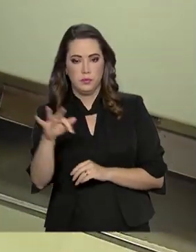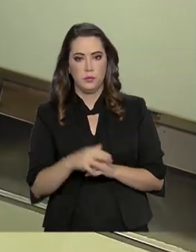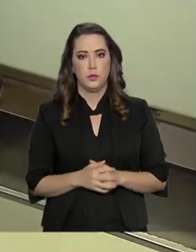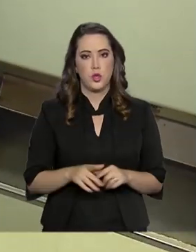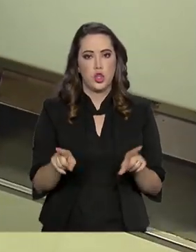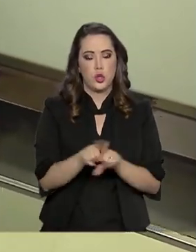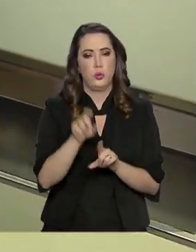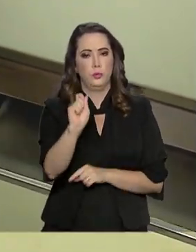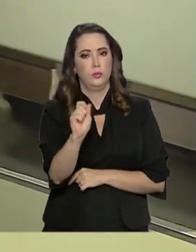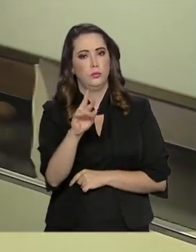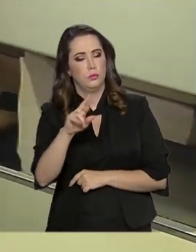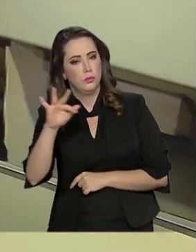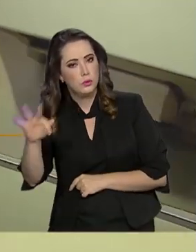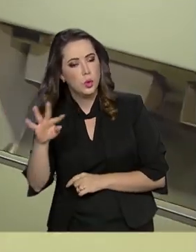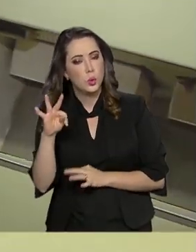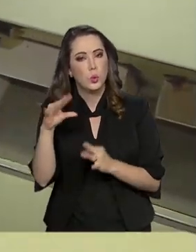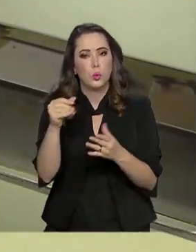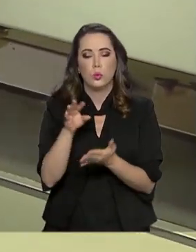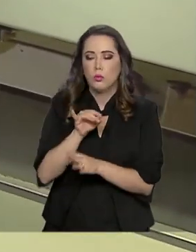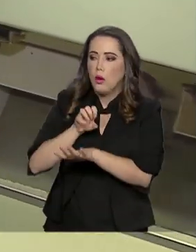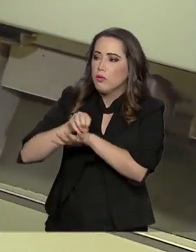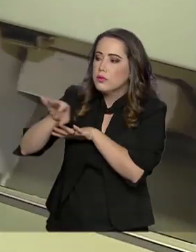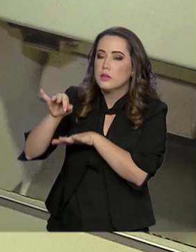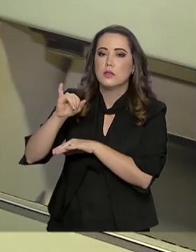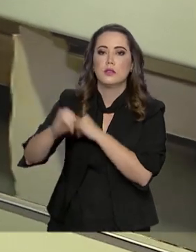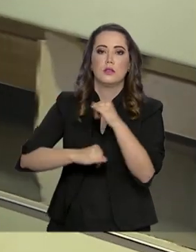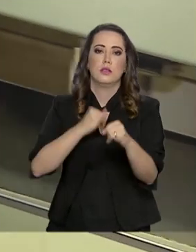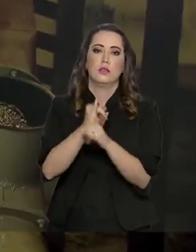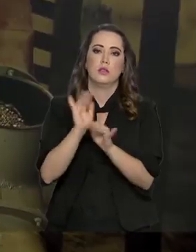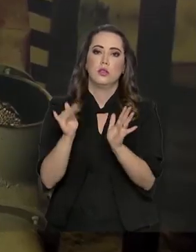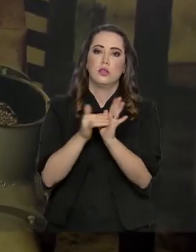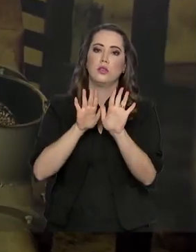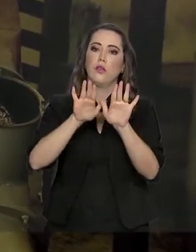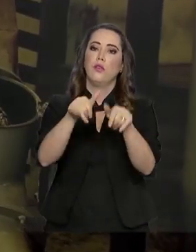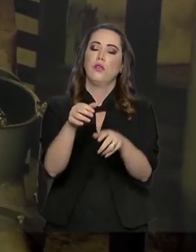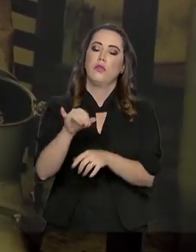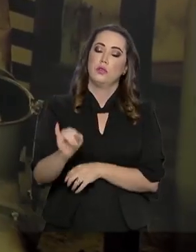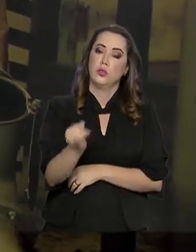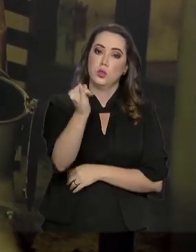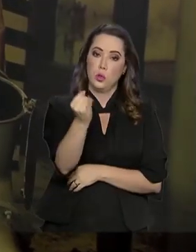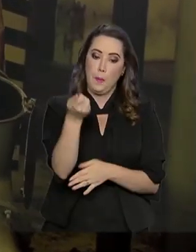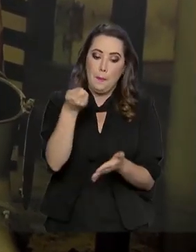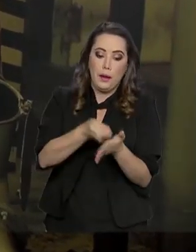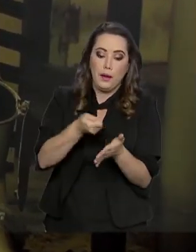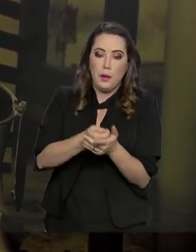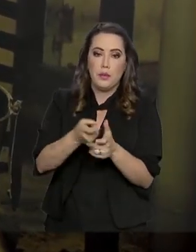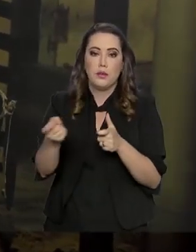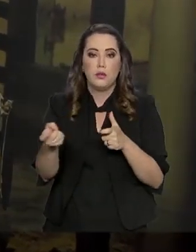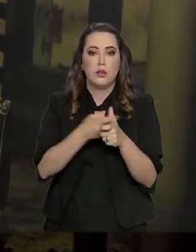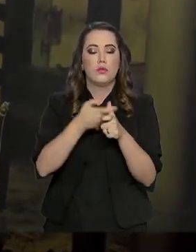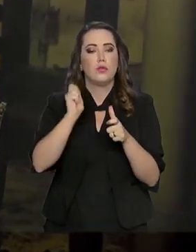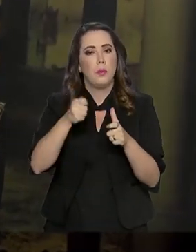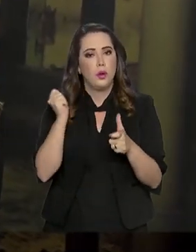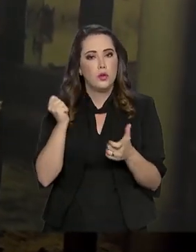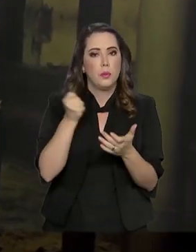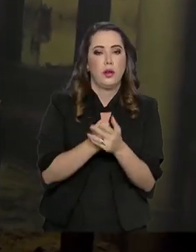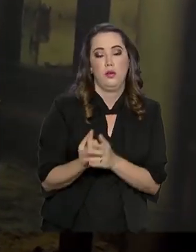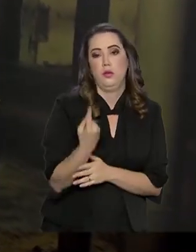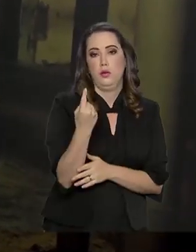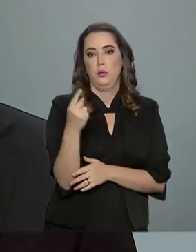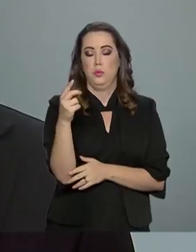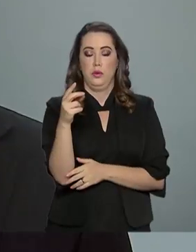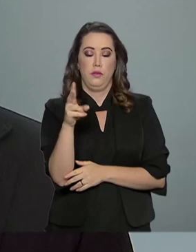Todo o processo deve ser feito pela internet até o final de janeiro. O pagamento dos débitos pode ser à vista ou